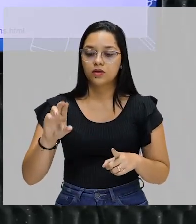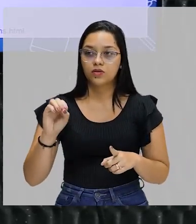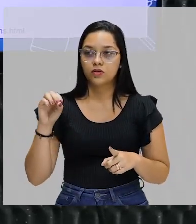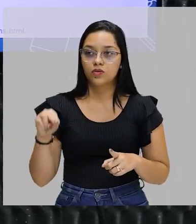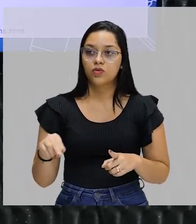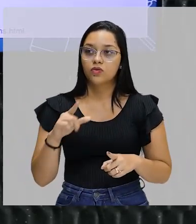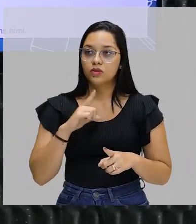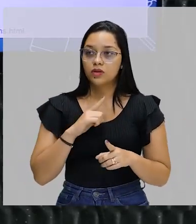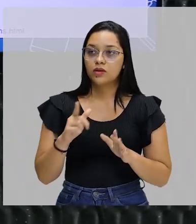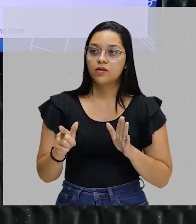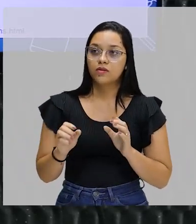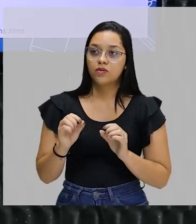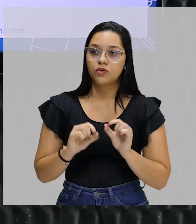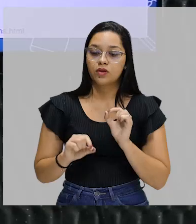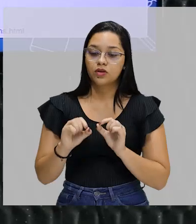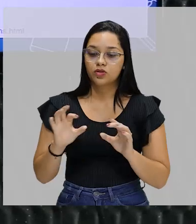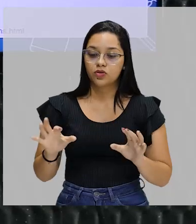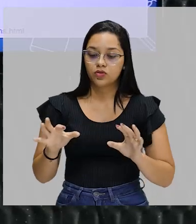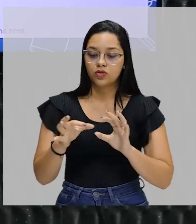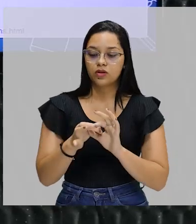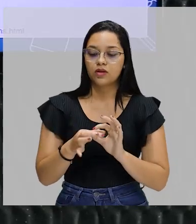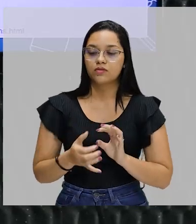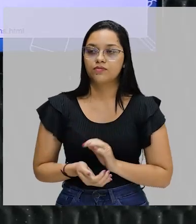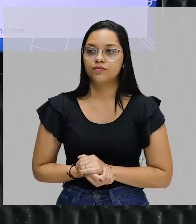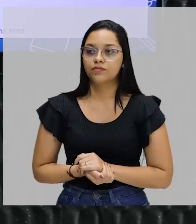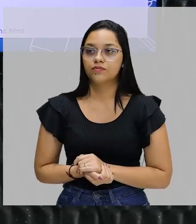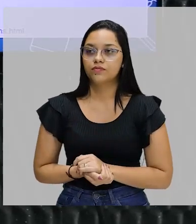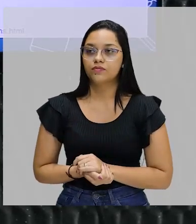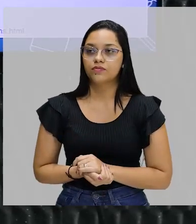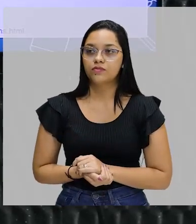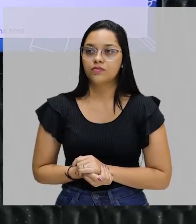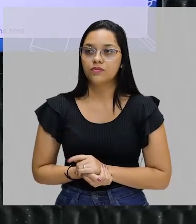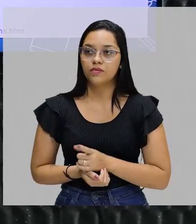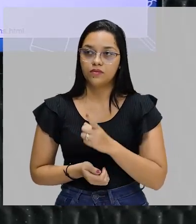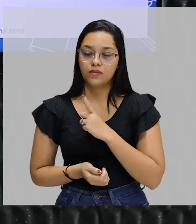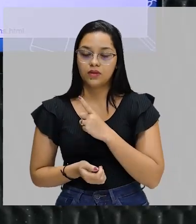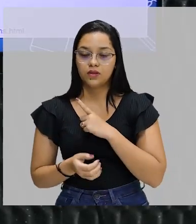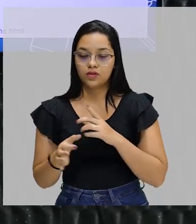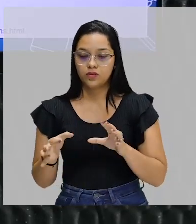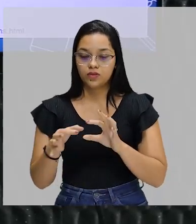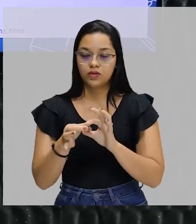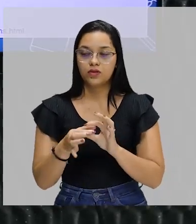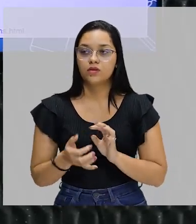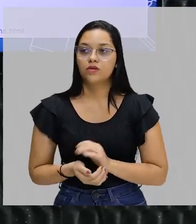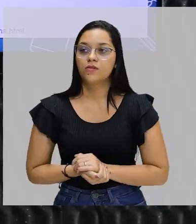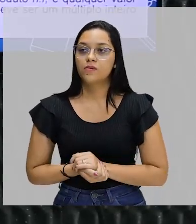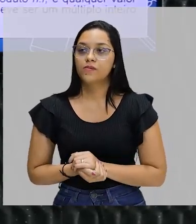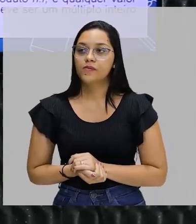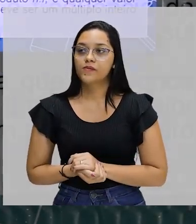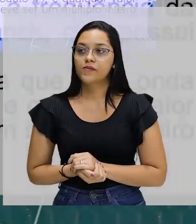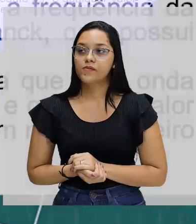fazer esse papel de colar essas partículas, ok? De deixar elas ali bem unidas, ok?